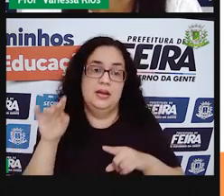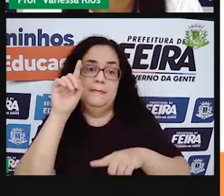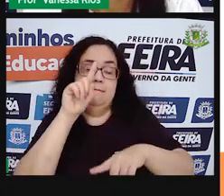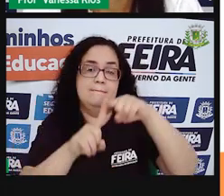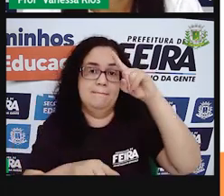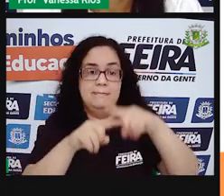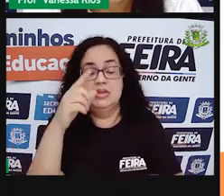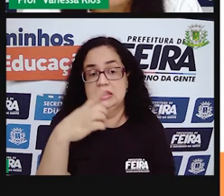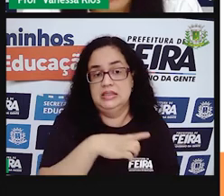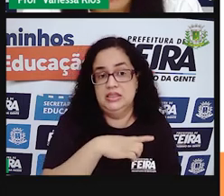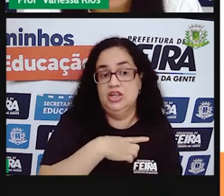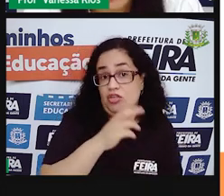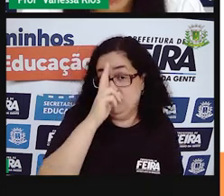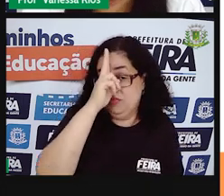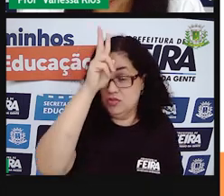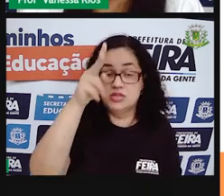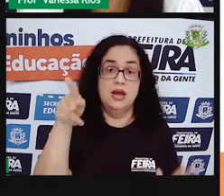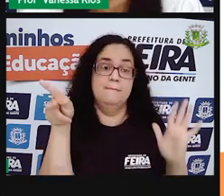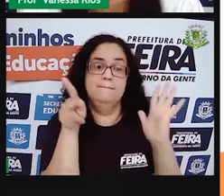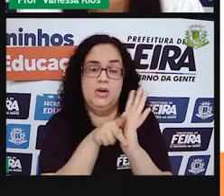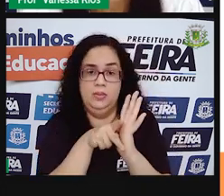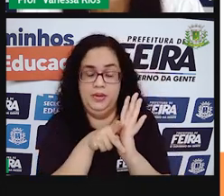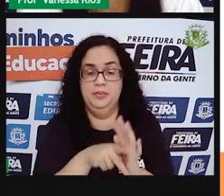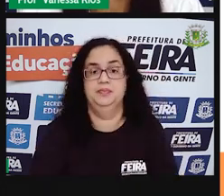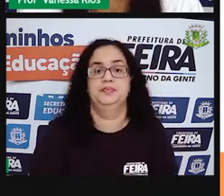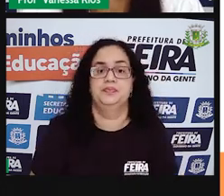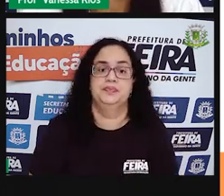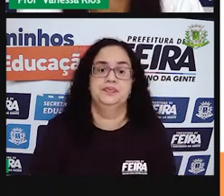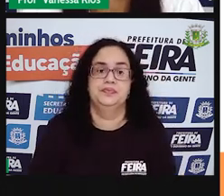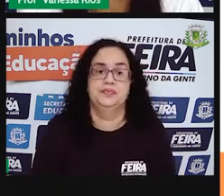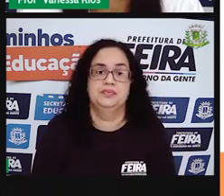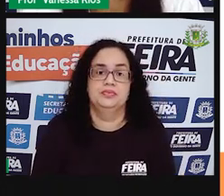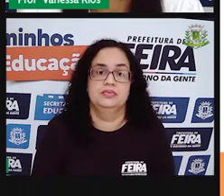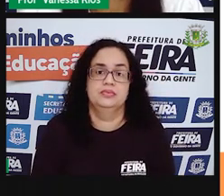ter a sua resistência própria.